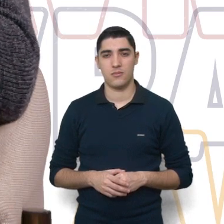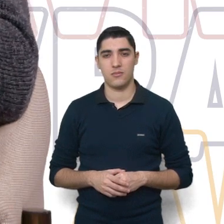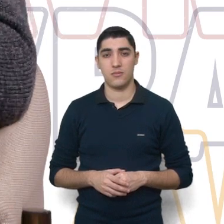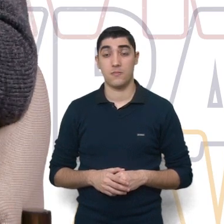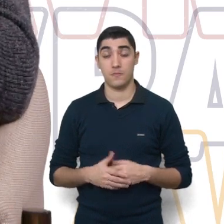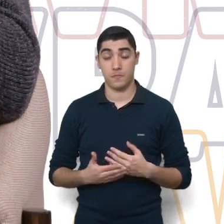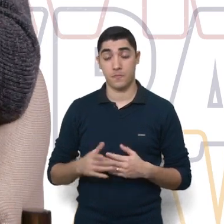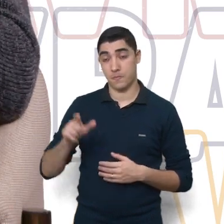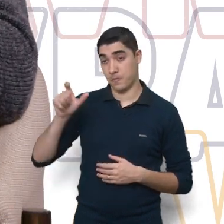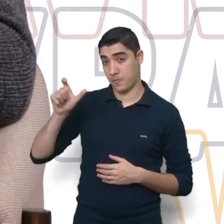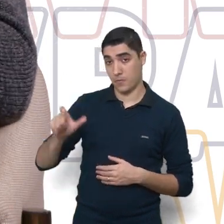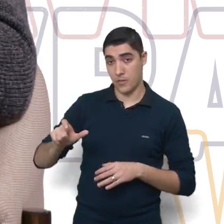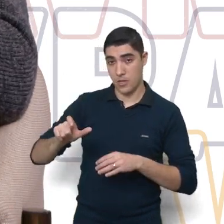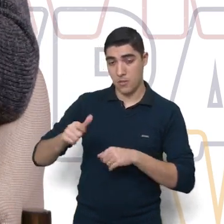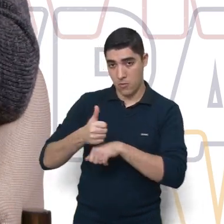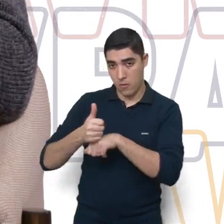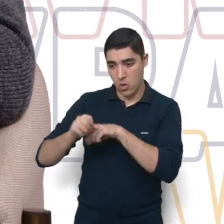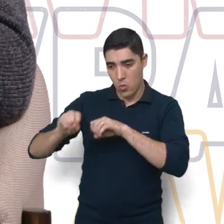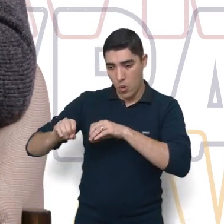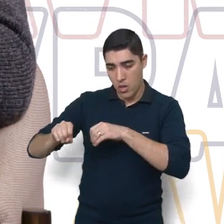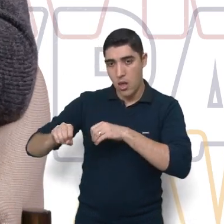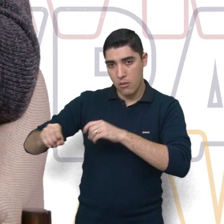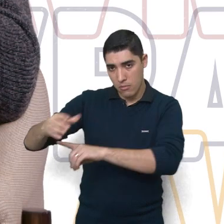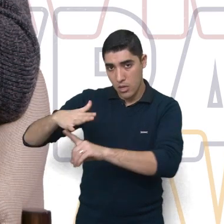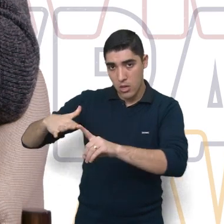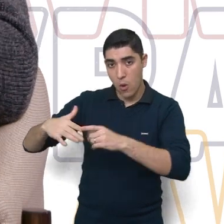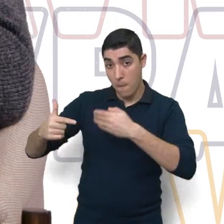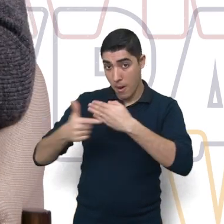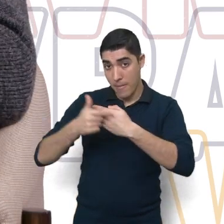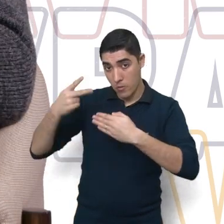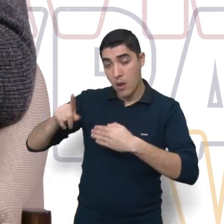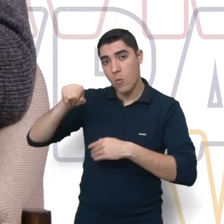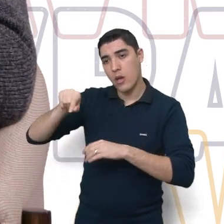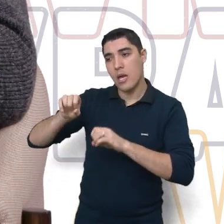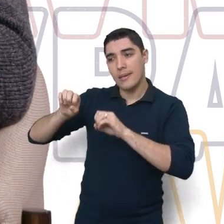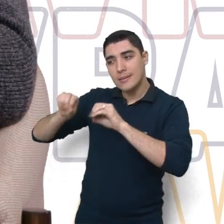é formal cidadão com valores ambientais